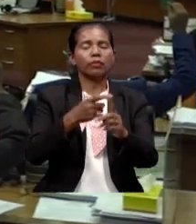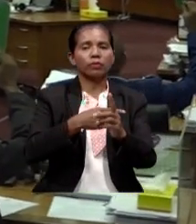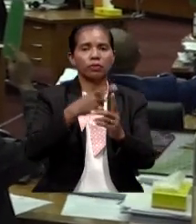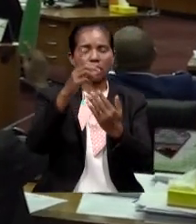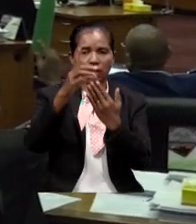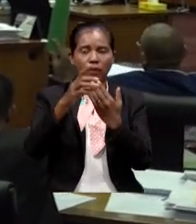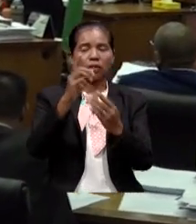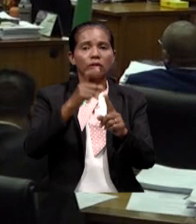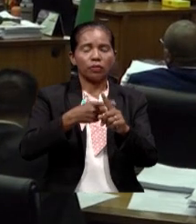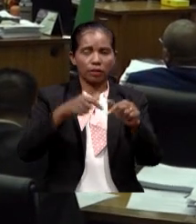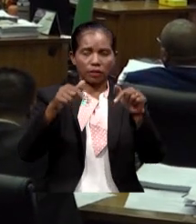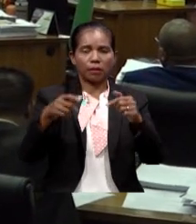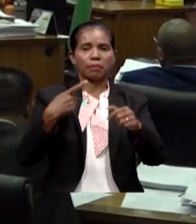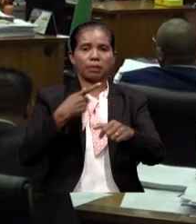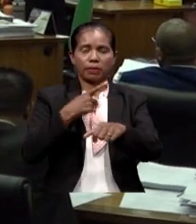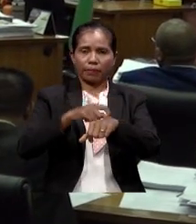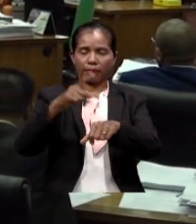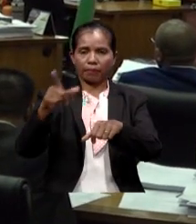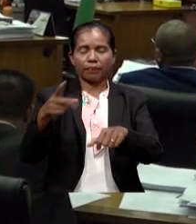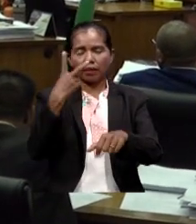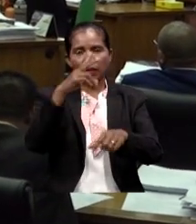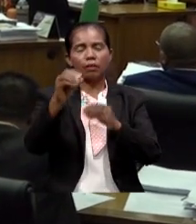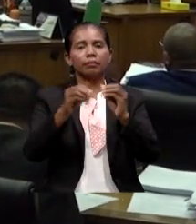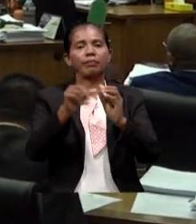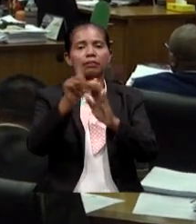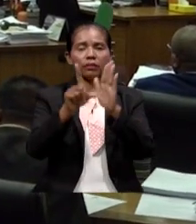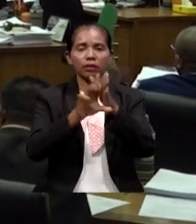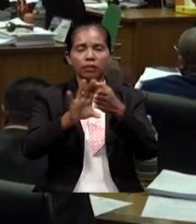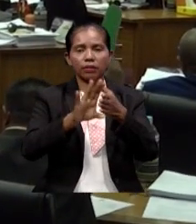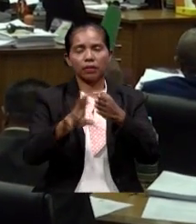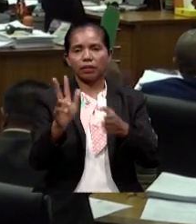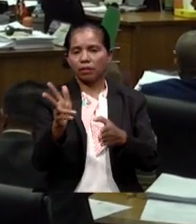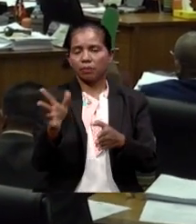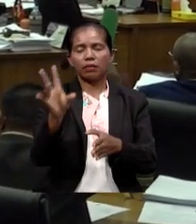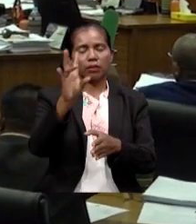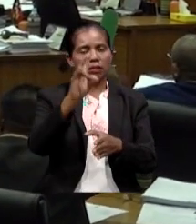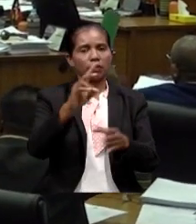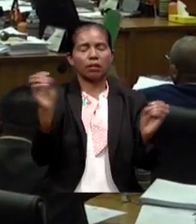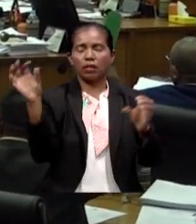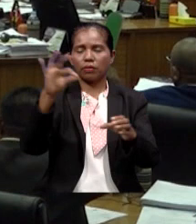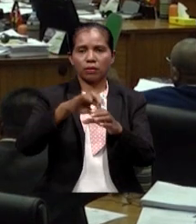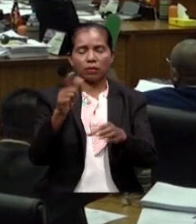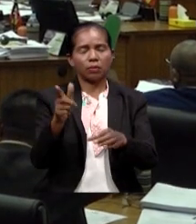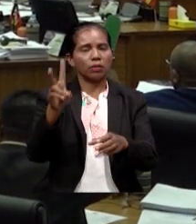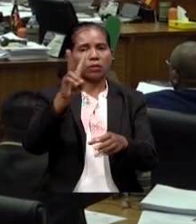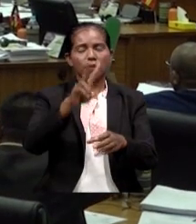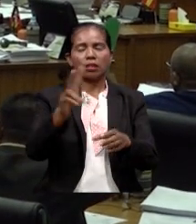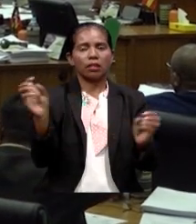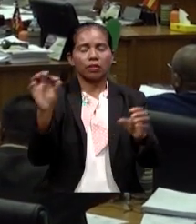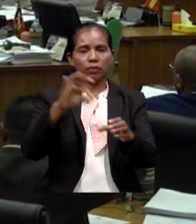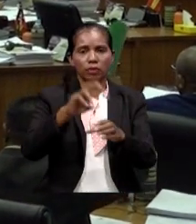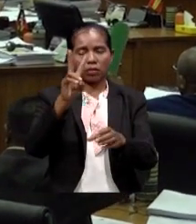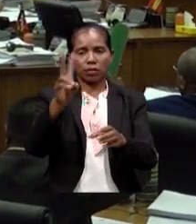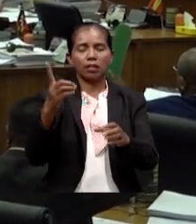voto confirmação ba lei eleitoral eleição parlamentar ho voto a favor tolun resing hitu contra ronu resing rua no abstensão rua husi deputado